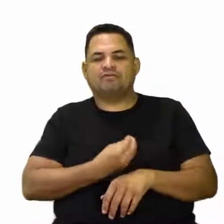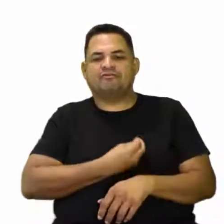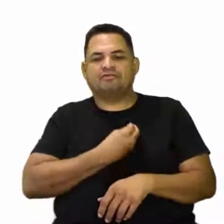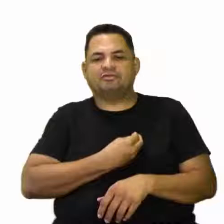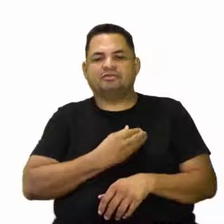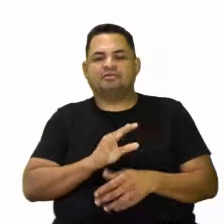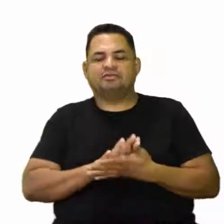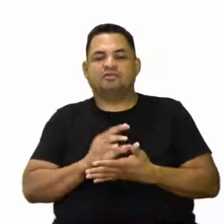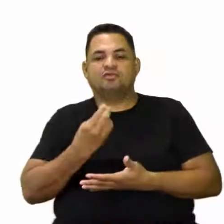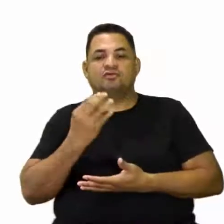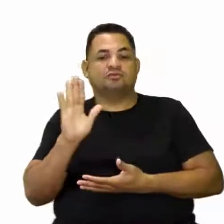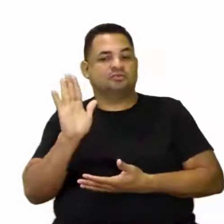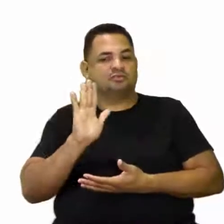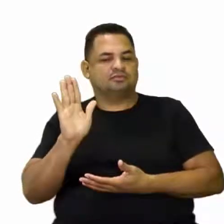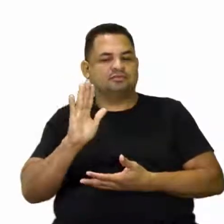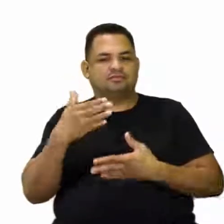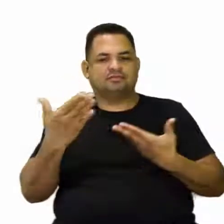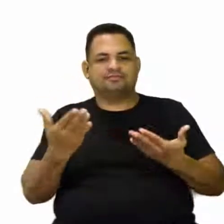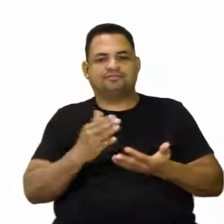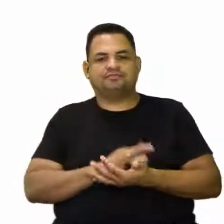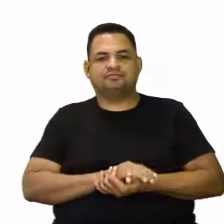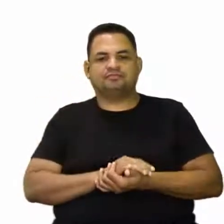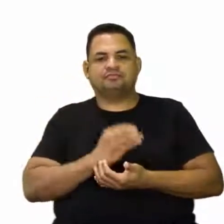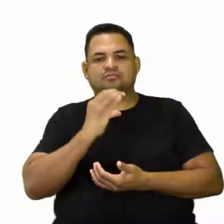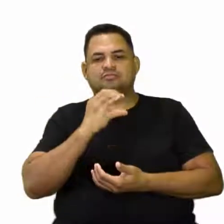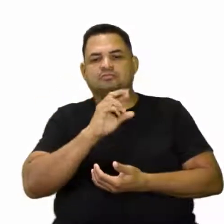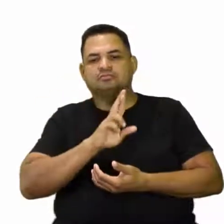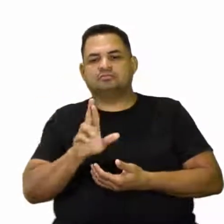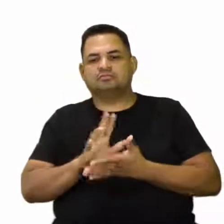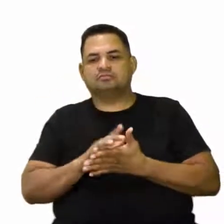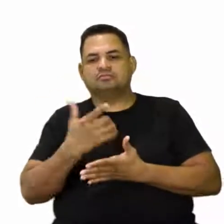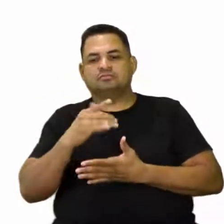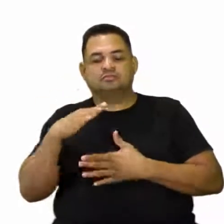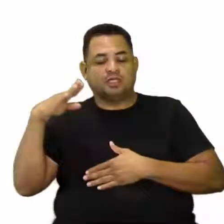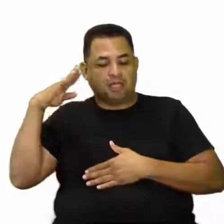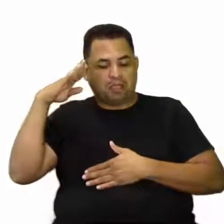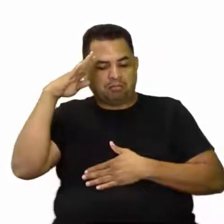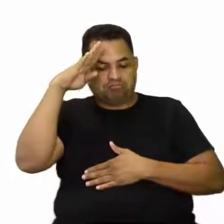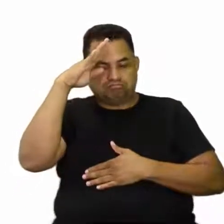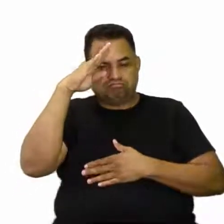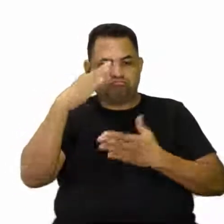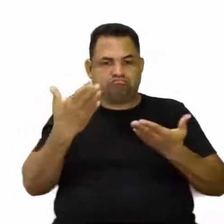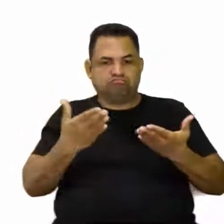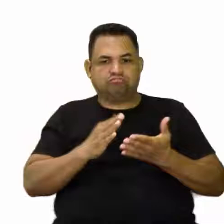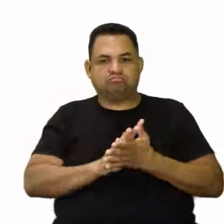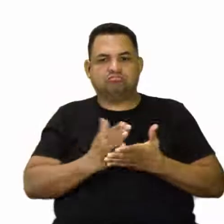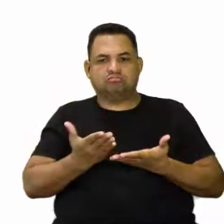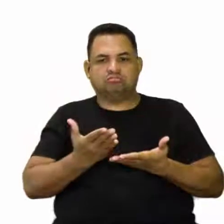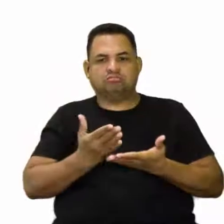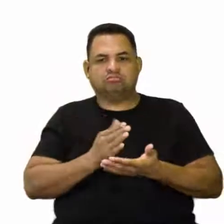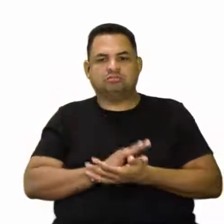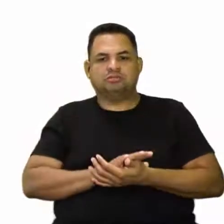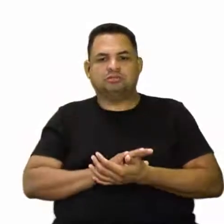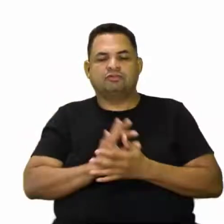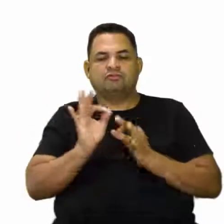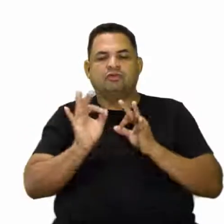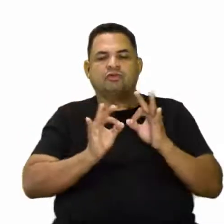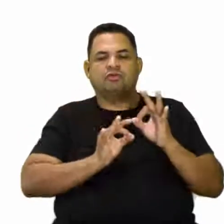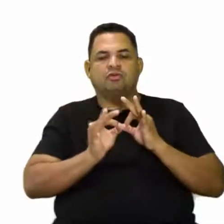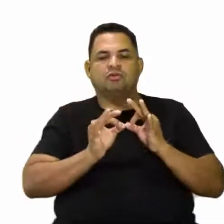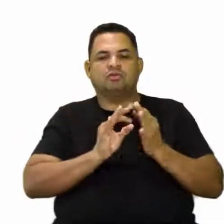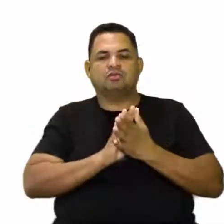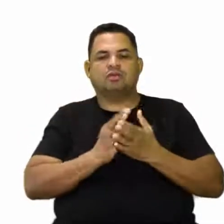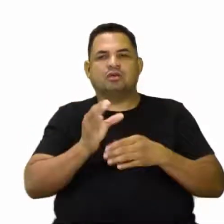então tchau. É. Costa Rica ela não possui um exército. Essa foi uma medida definida